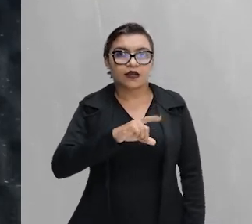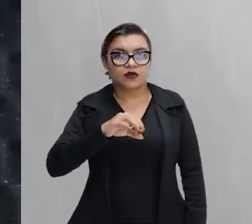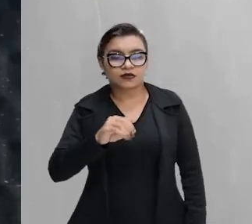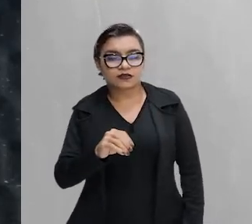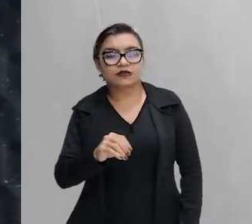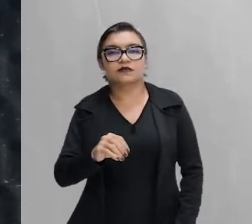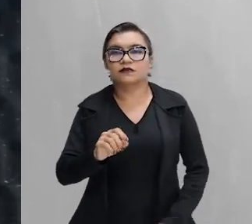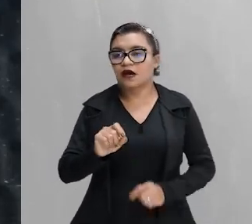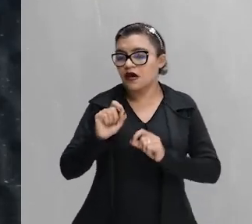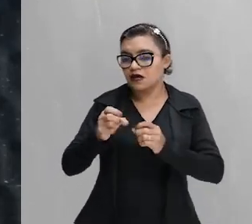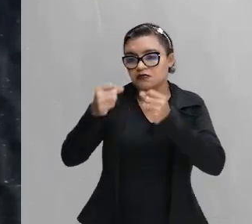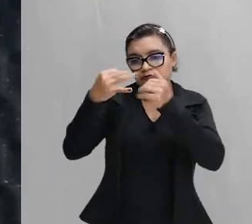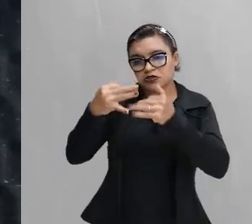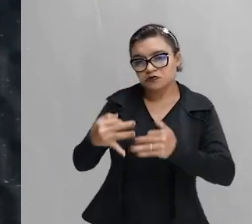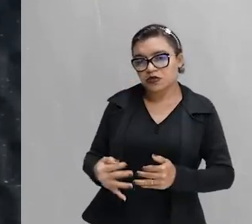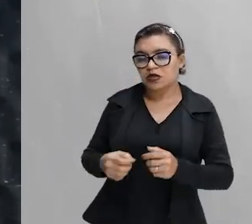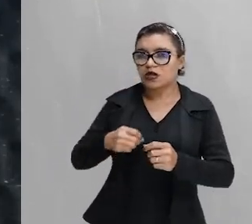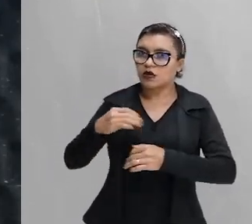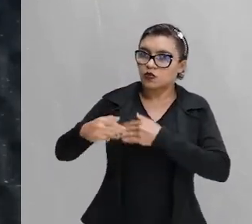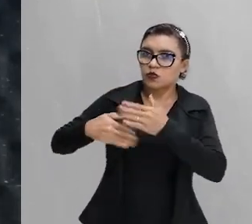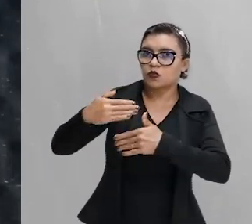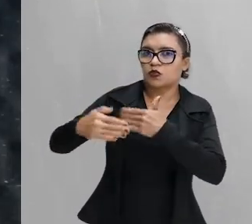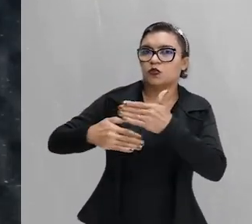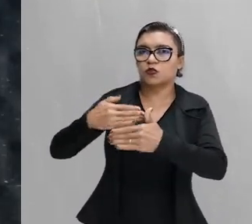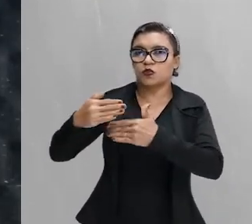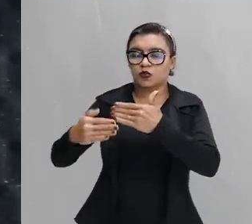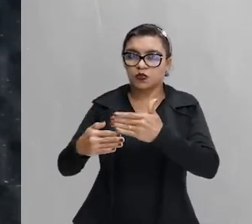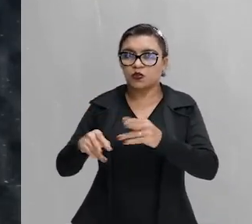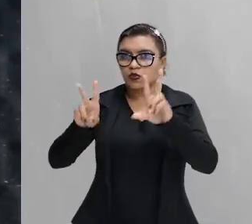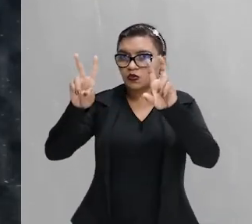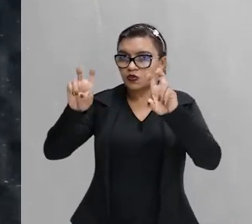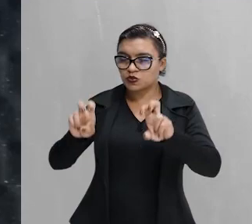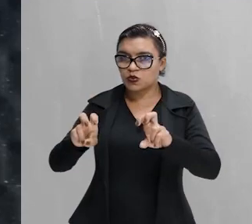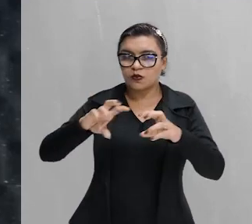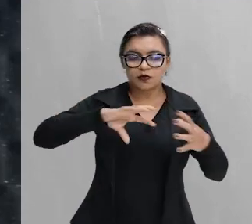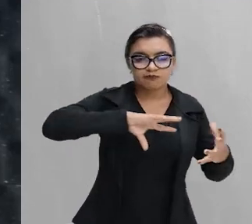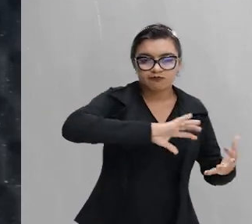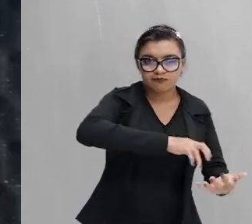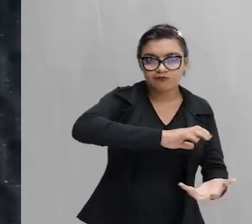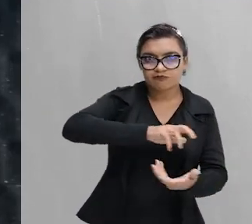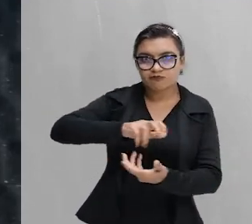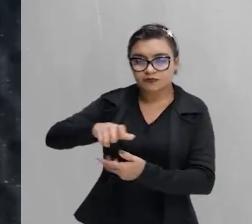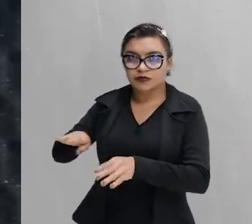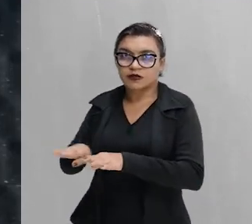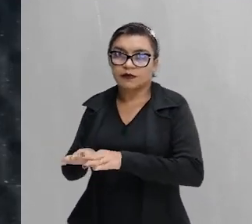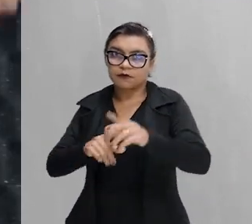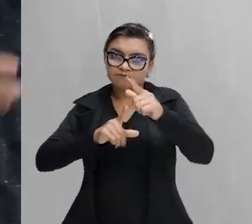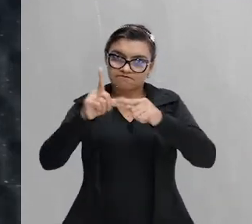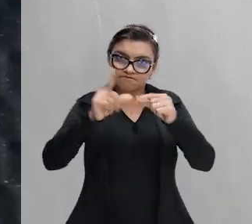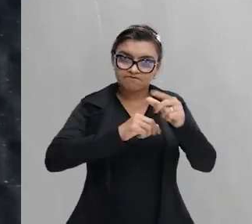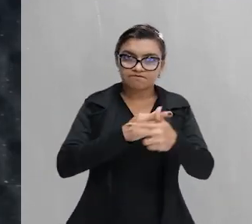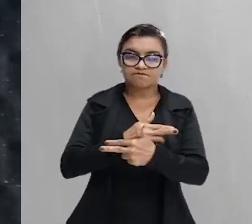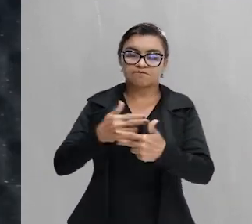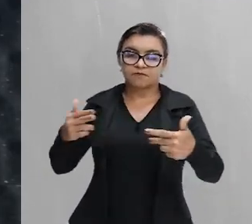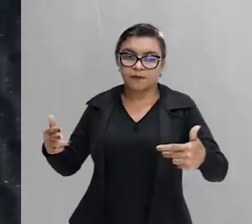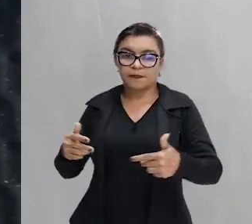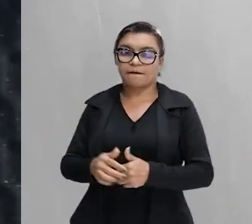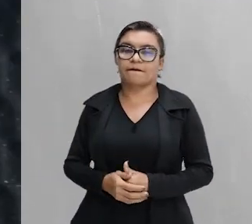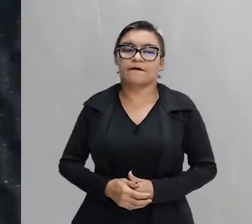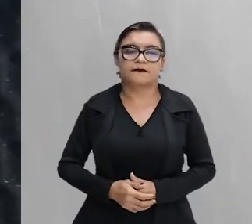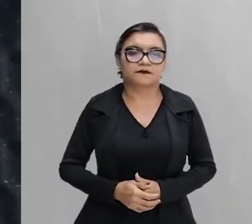intitula das revoluções das esferas celestes, ok? Então, esse é o escrito original.